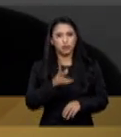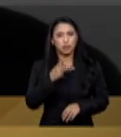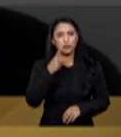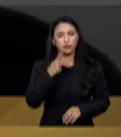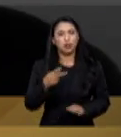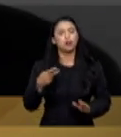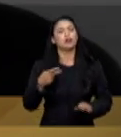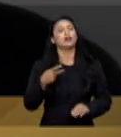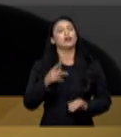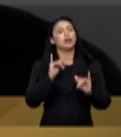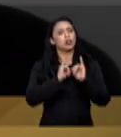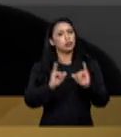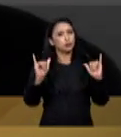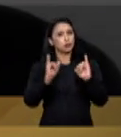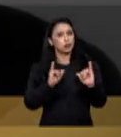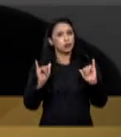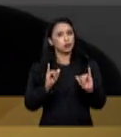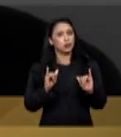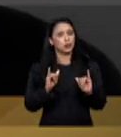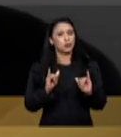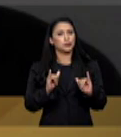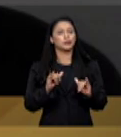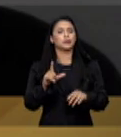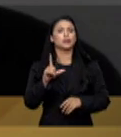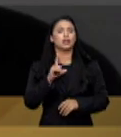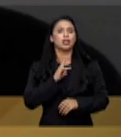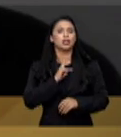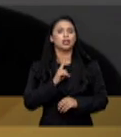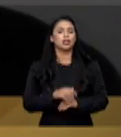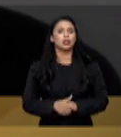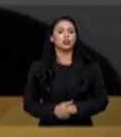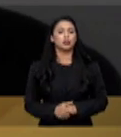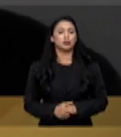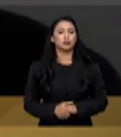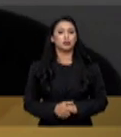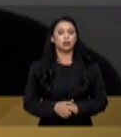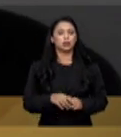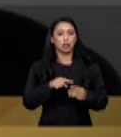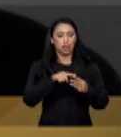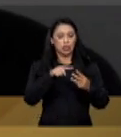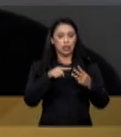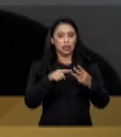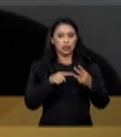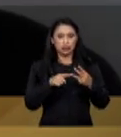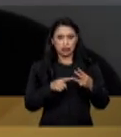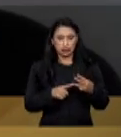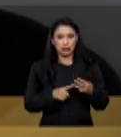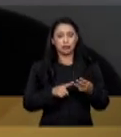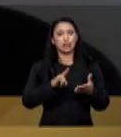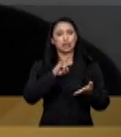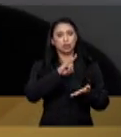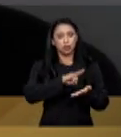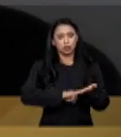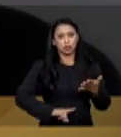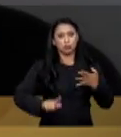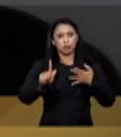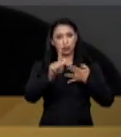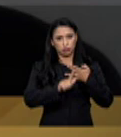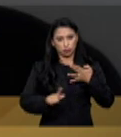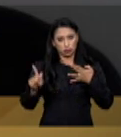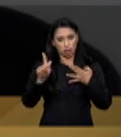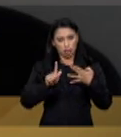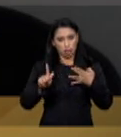de anunciar, são efetivamente três agravos regimentais que